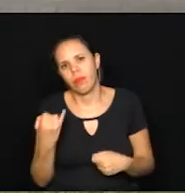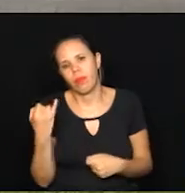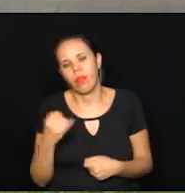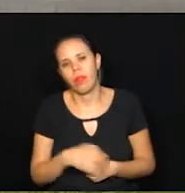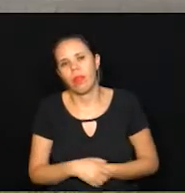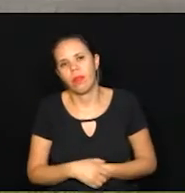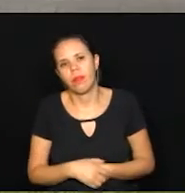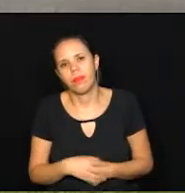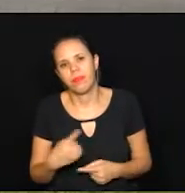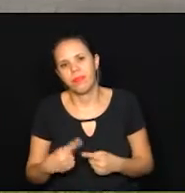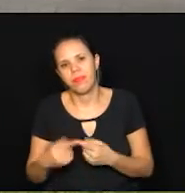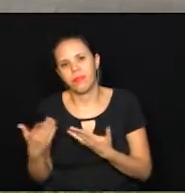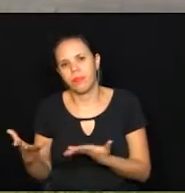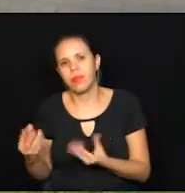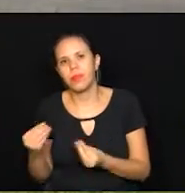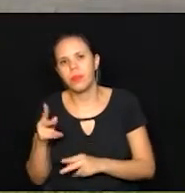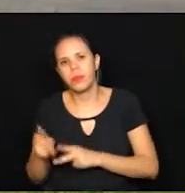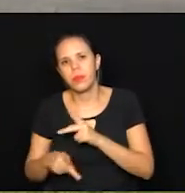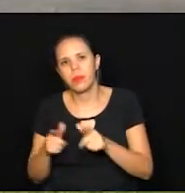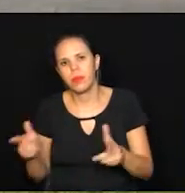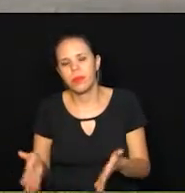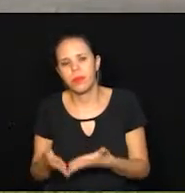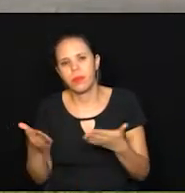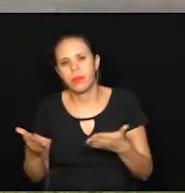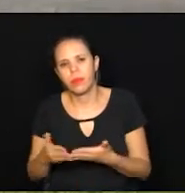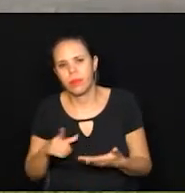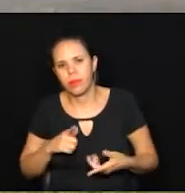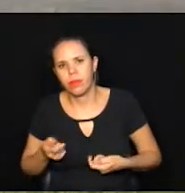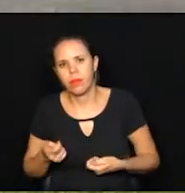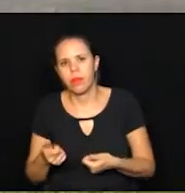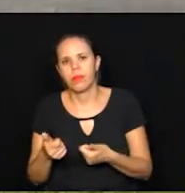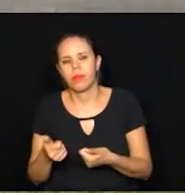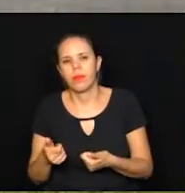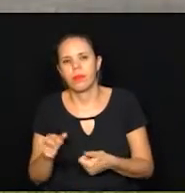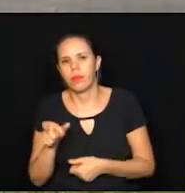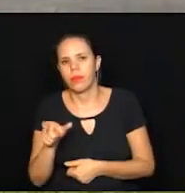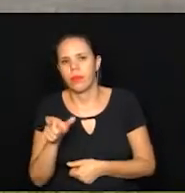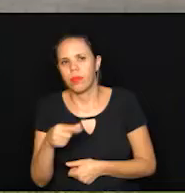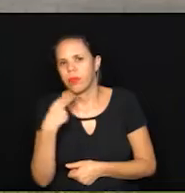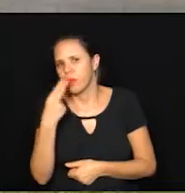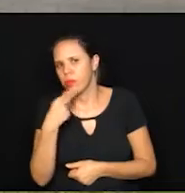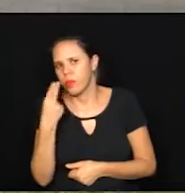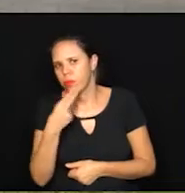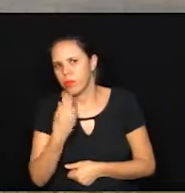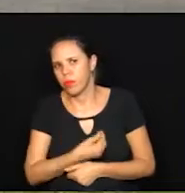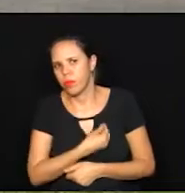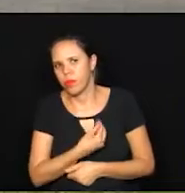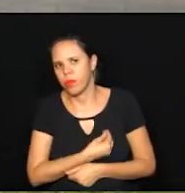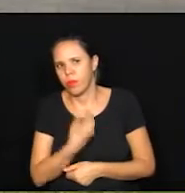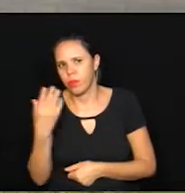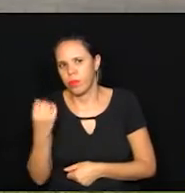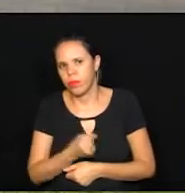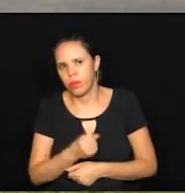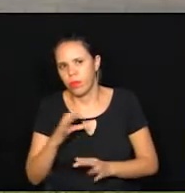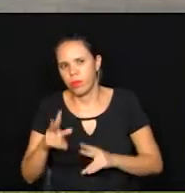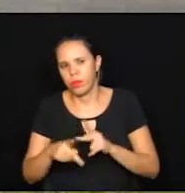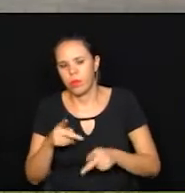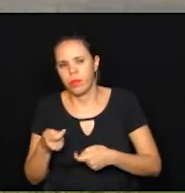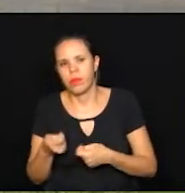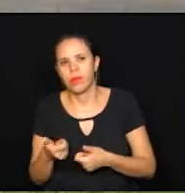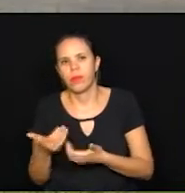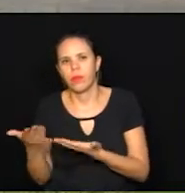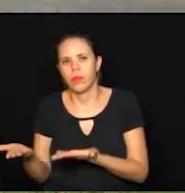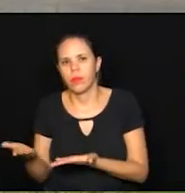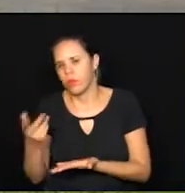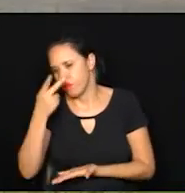necessário, porque aqui são o pessoal que tem os benefícios, por exemplo, do cartão Nutrir, o Viva Leite. Então, todos esses